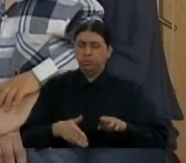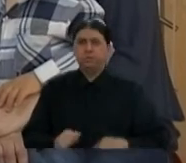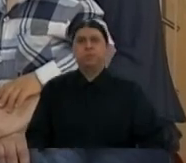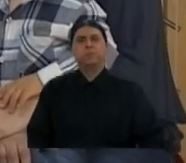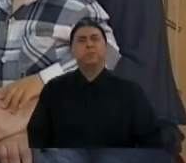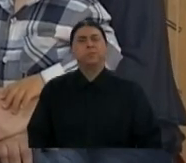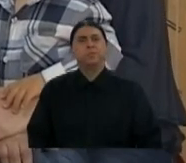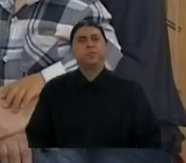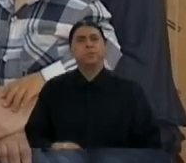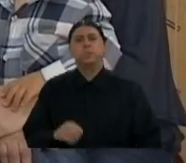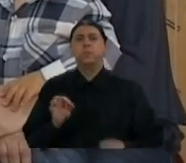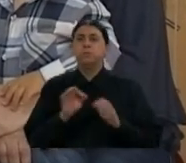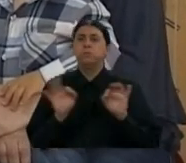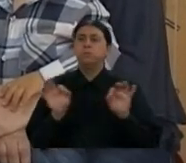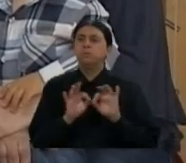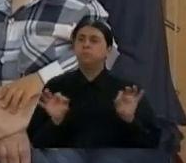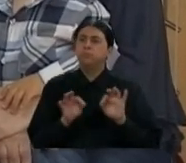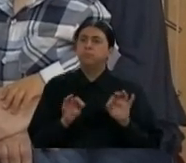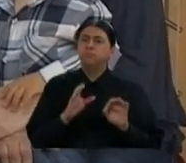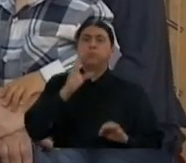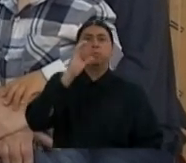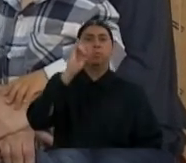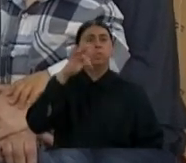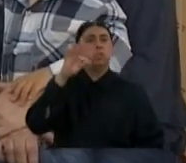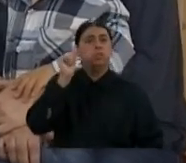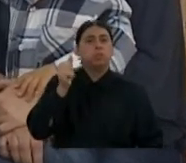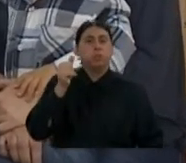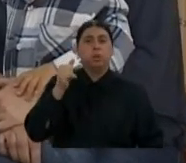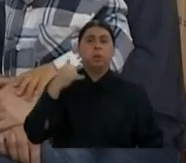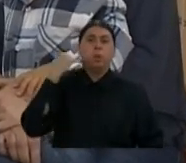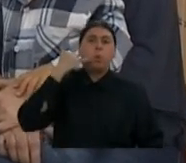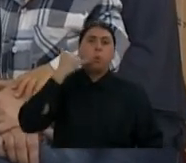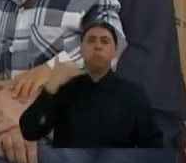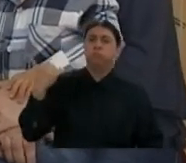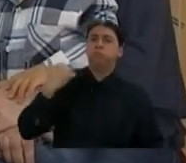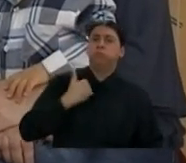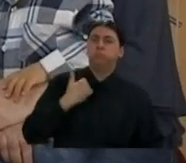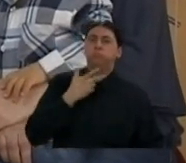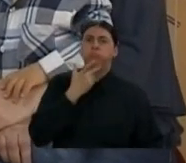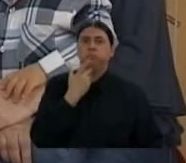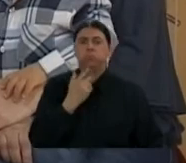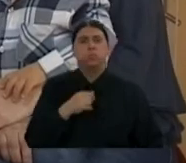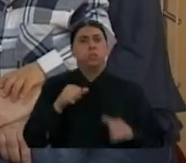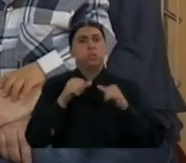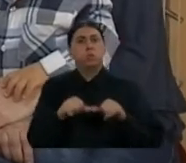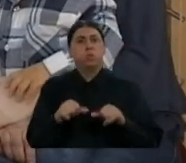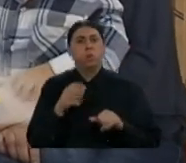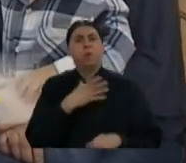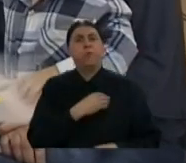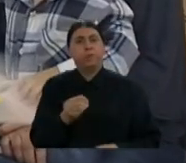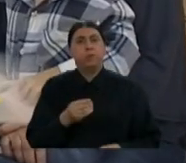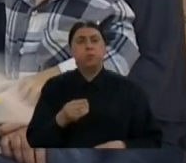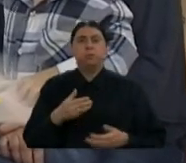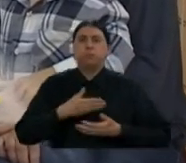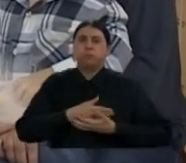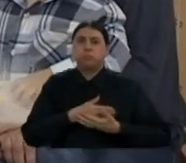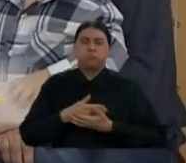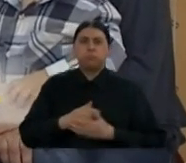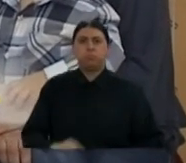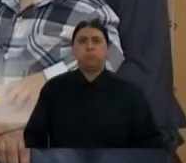simplesmente a minha esposa me ligou e disse estou com ele nos braços